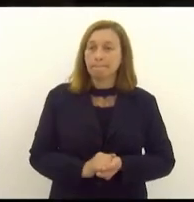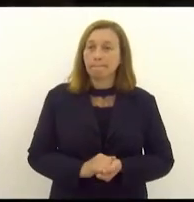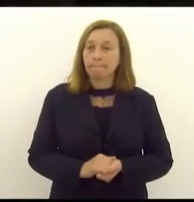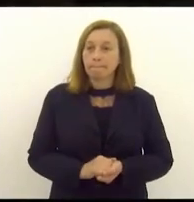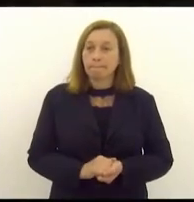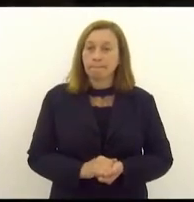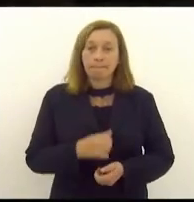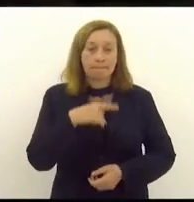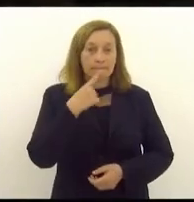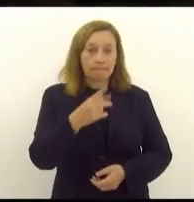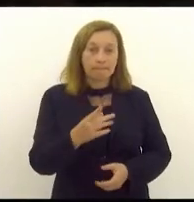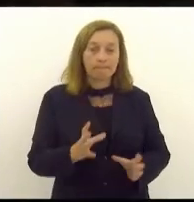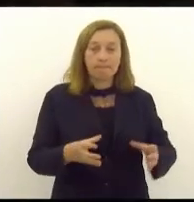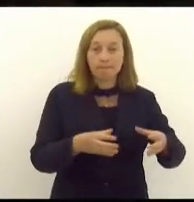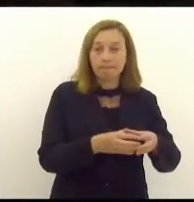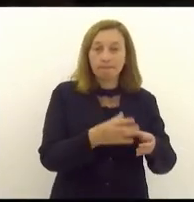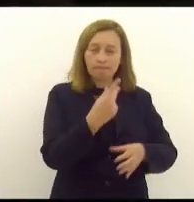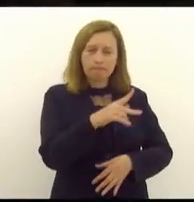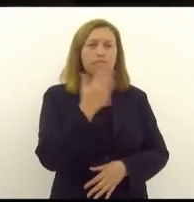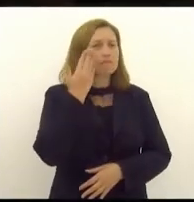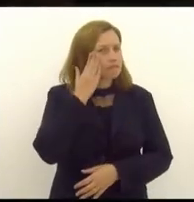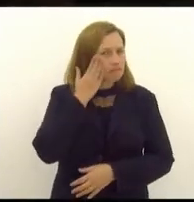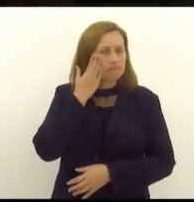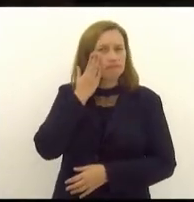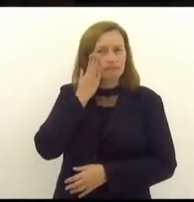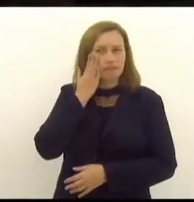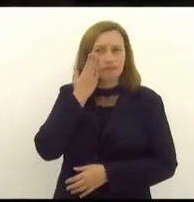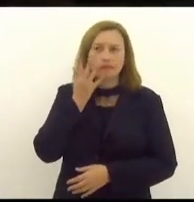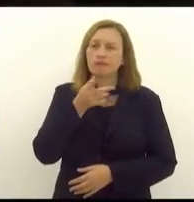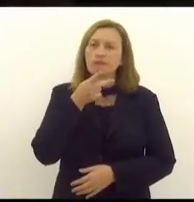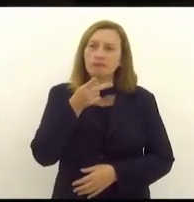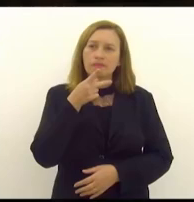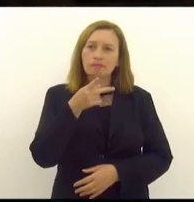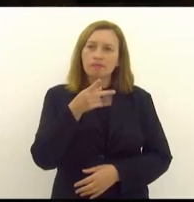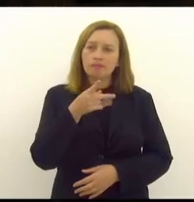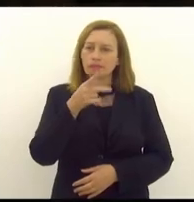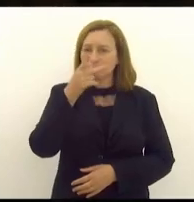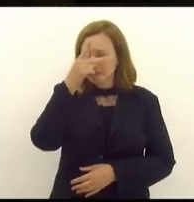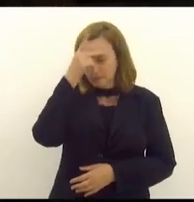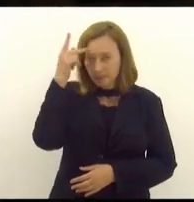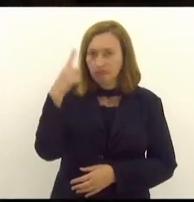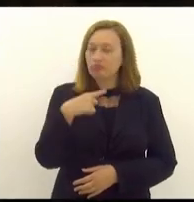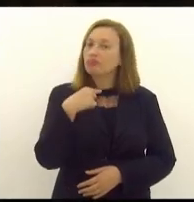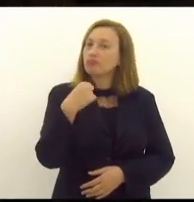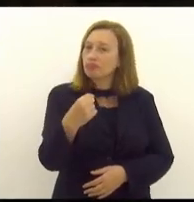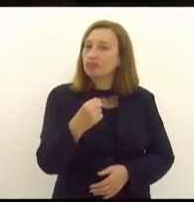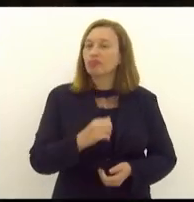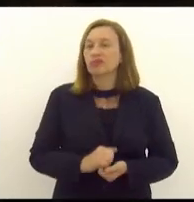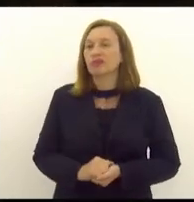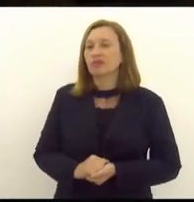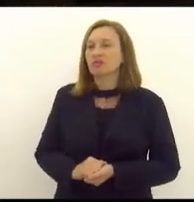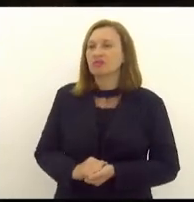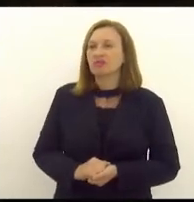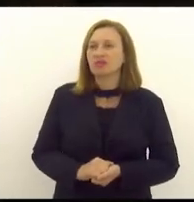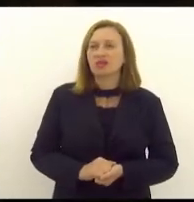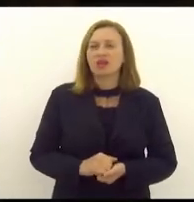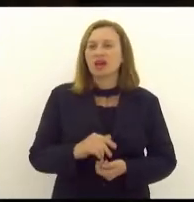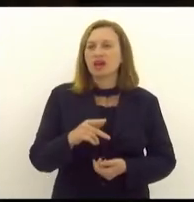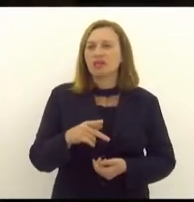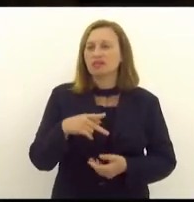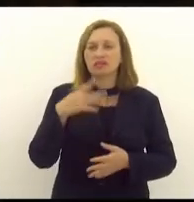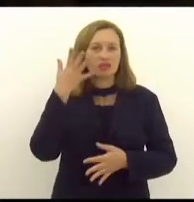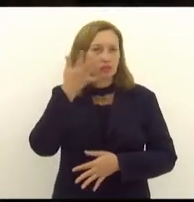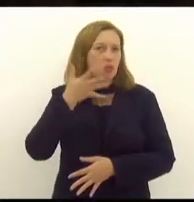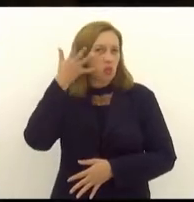o seu público eu entendo isso falando para os seus eleitores ninguém fazia discurso